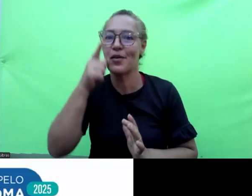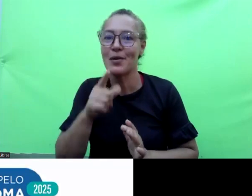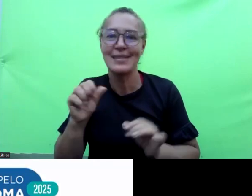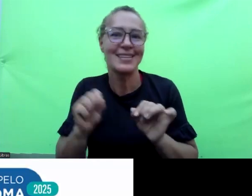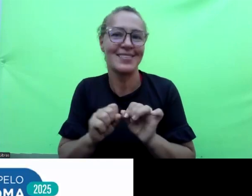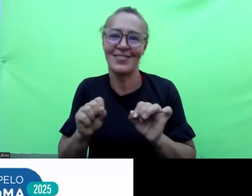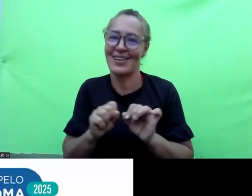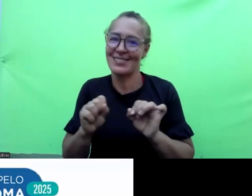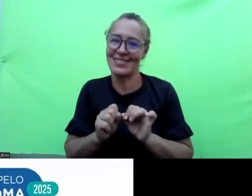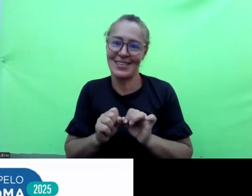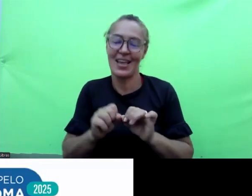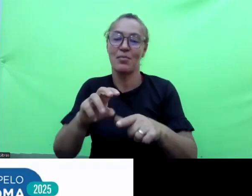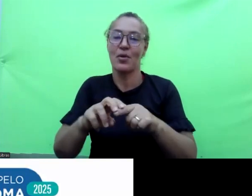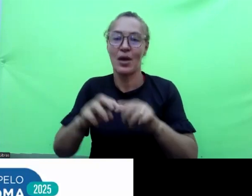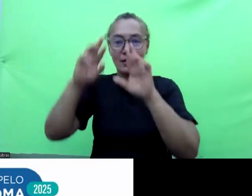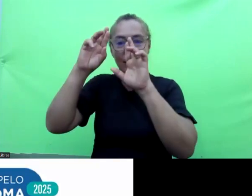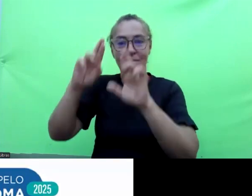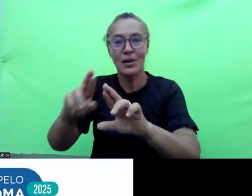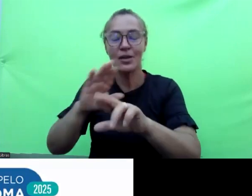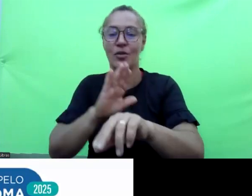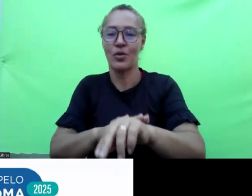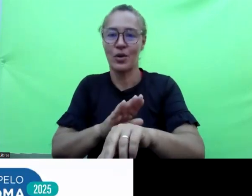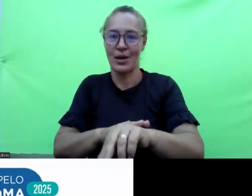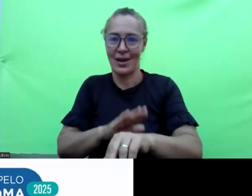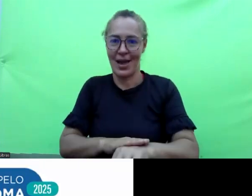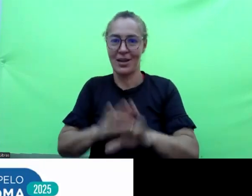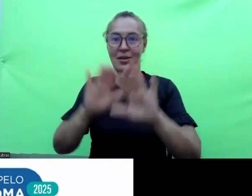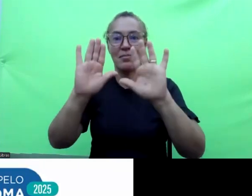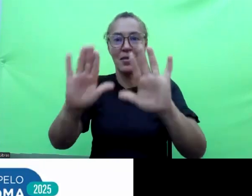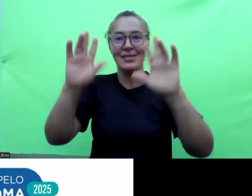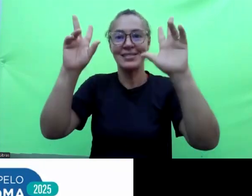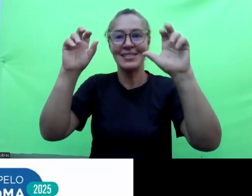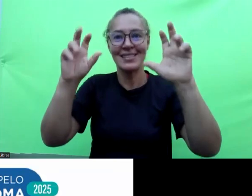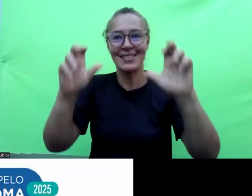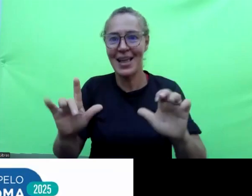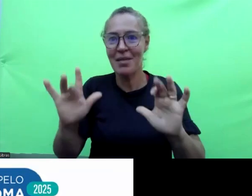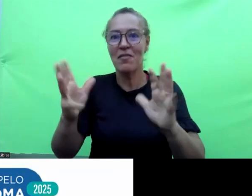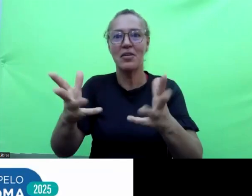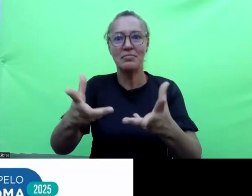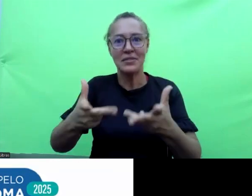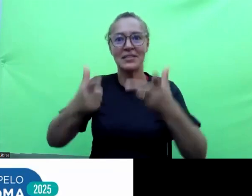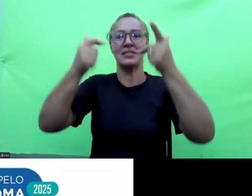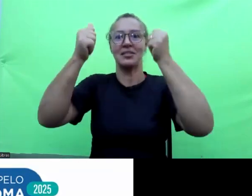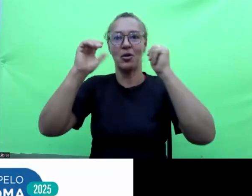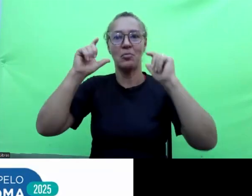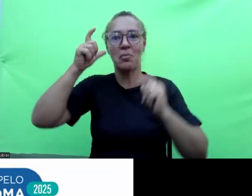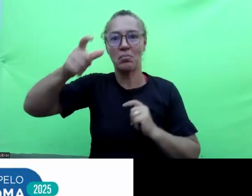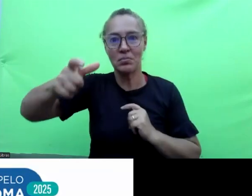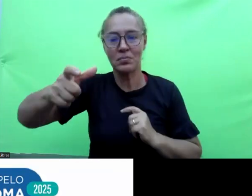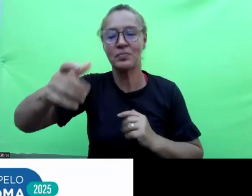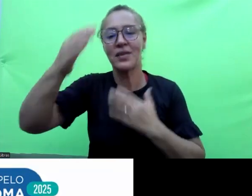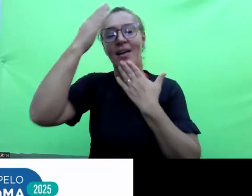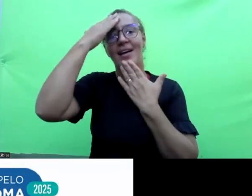em respeito ao horário, mas até o interesse, realmente o tema gerou bastante interesse aqui de todos.